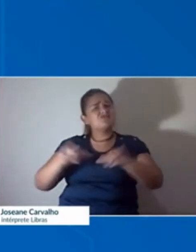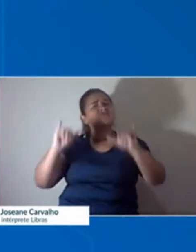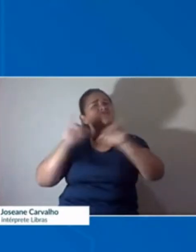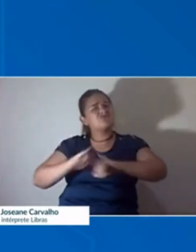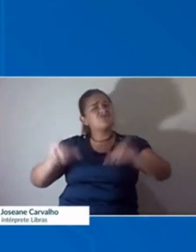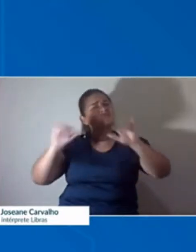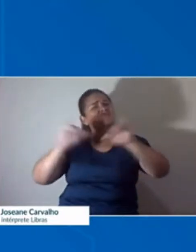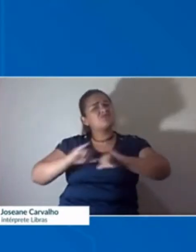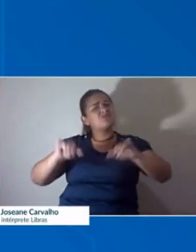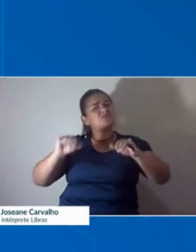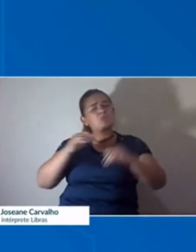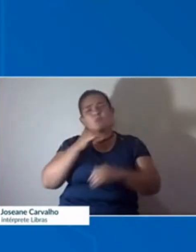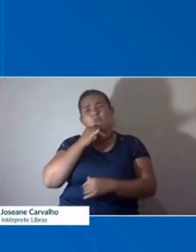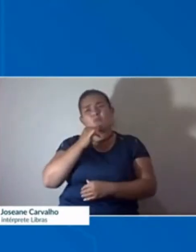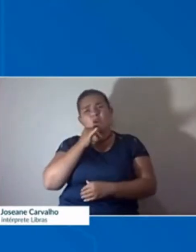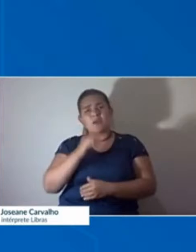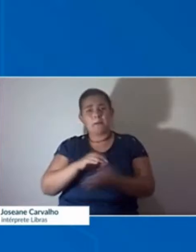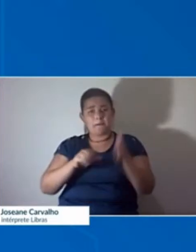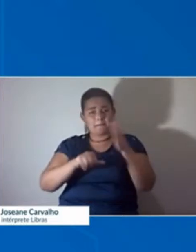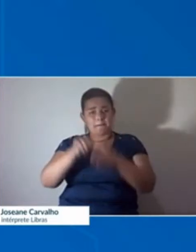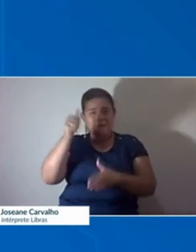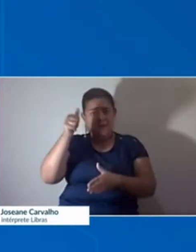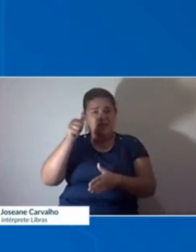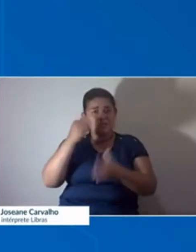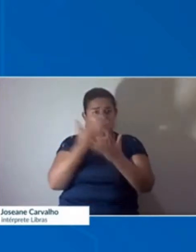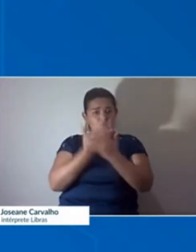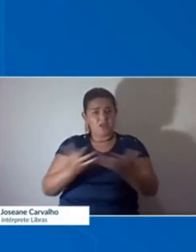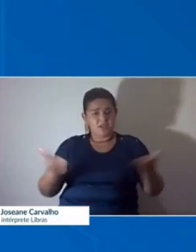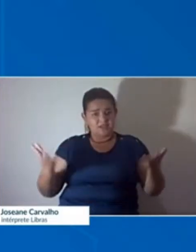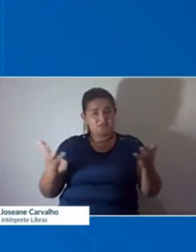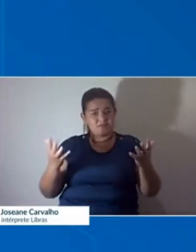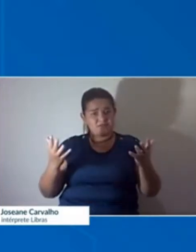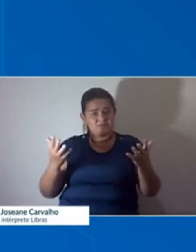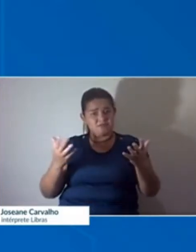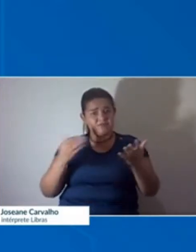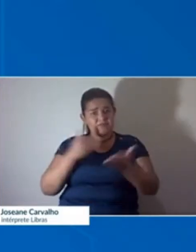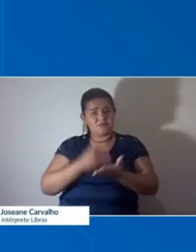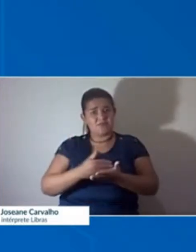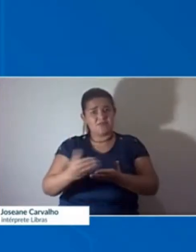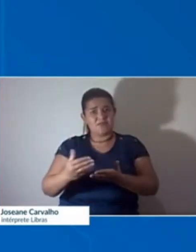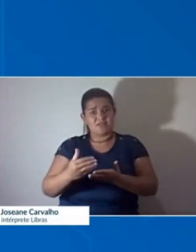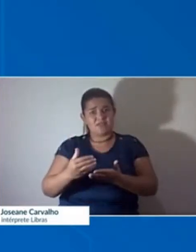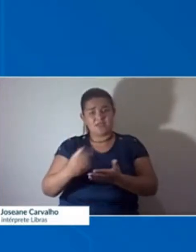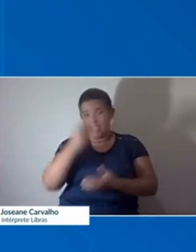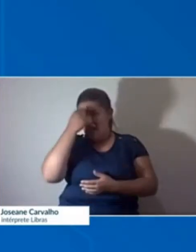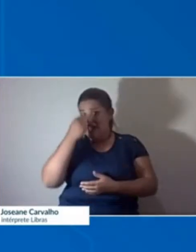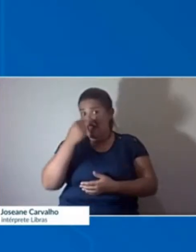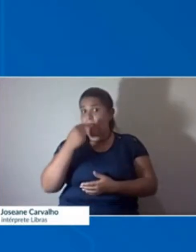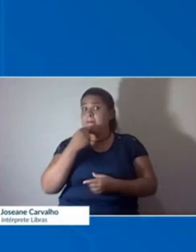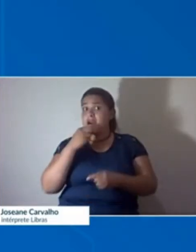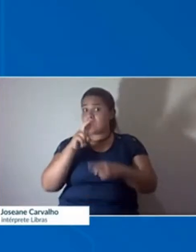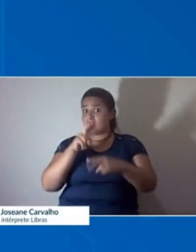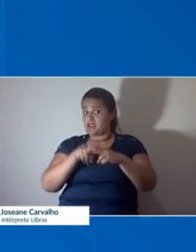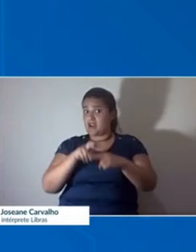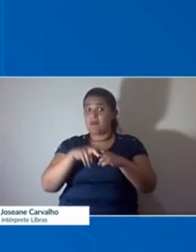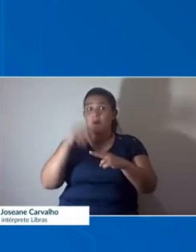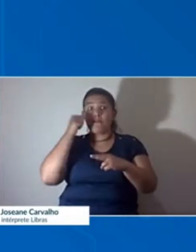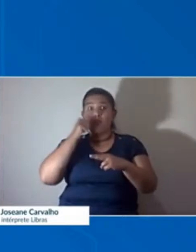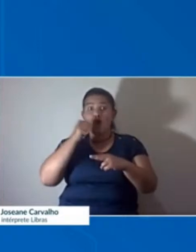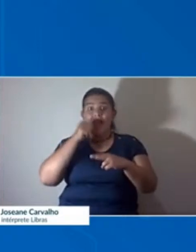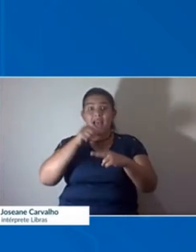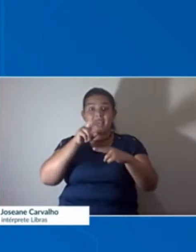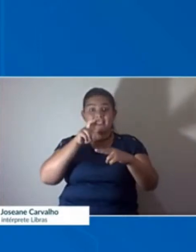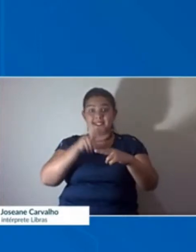mostra. Por exemplo, a primeira edição da mostra, a gente colocou uma cadeira, uma diretora sentada numa cadeira, e essa cadeira